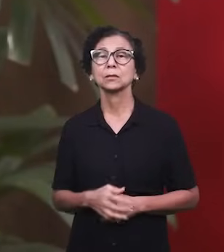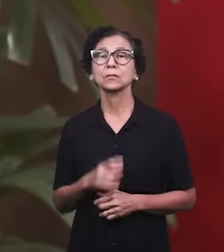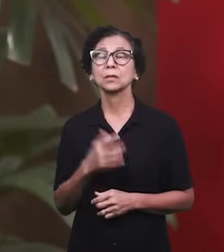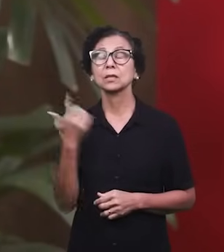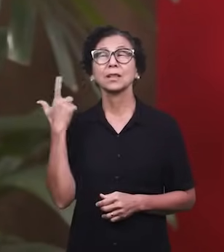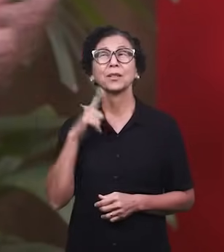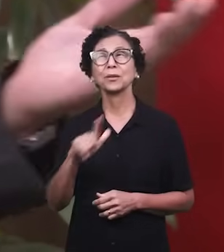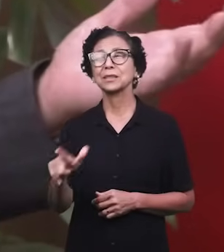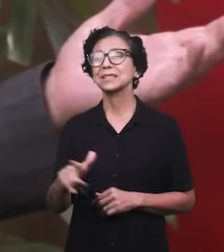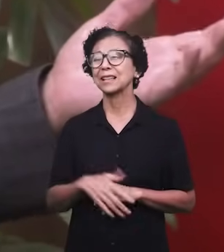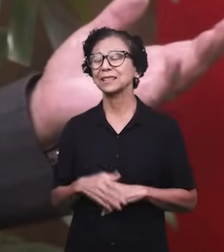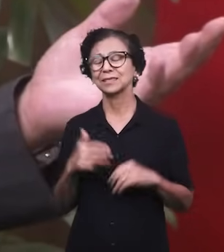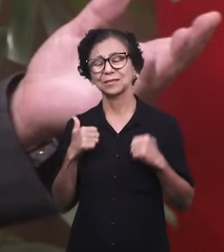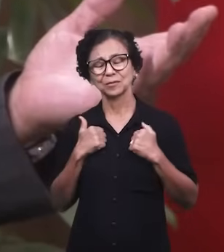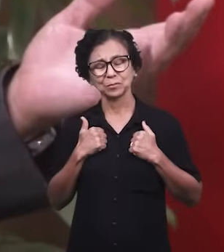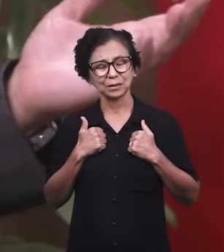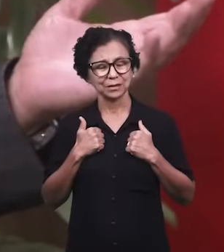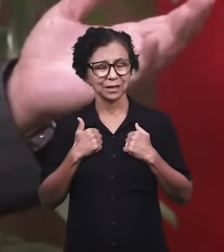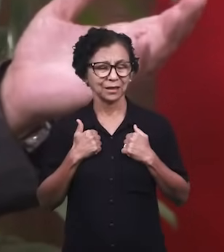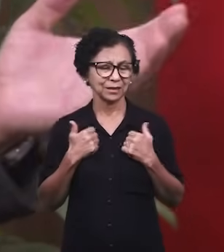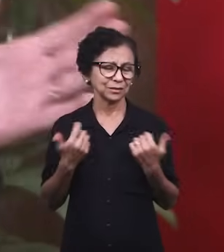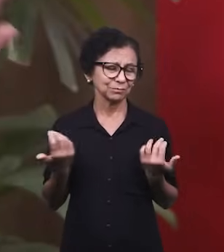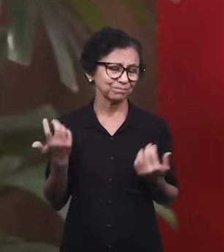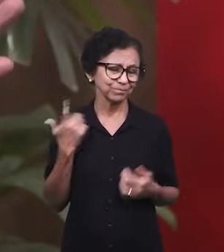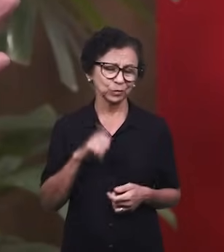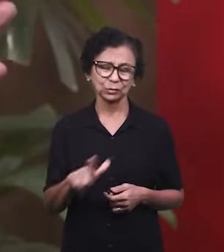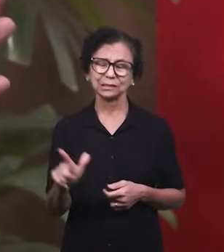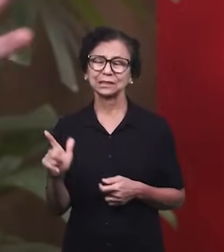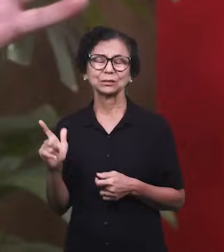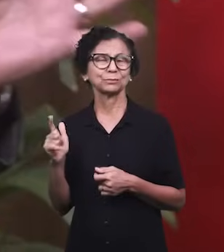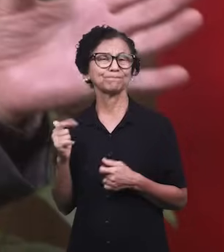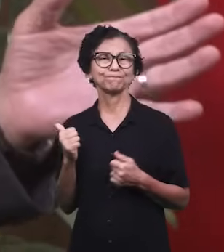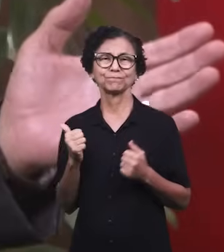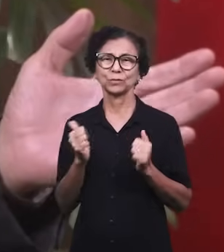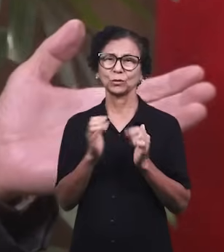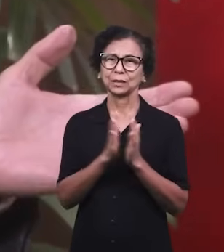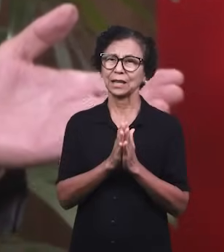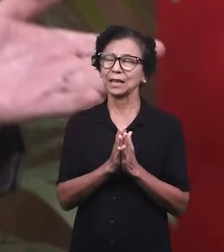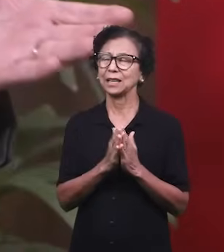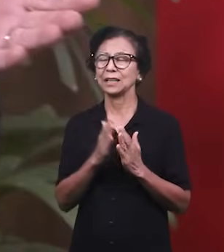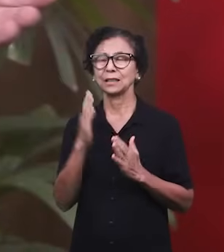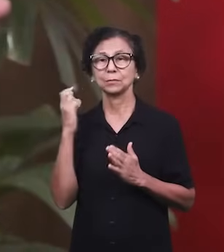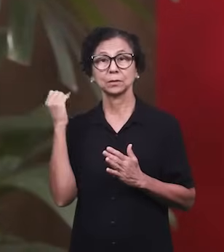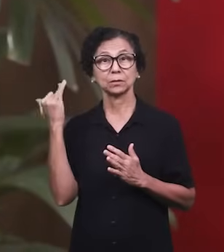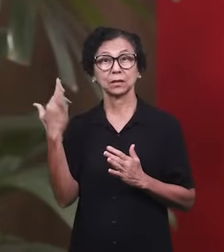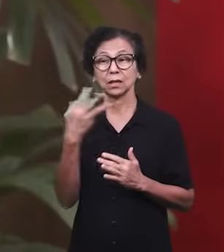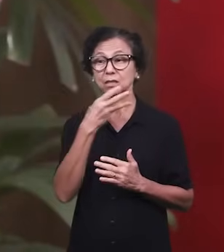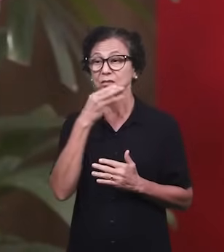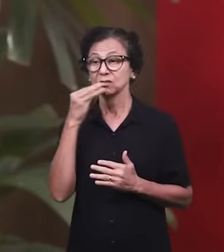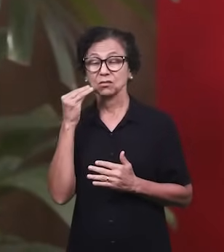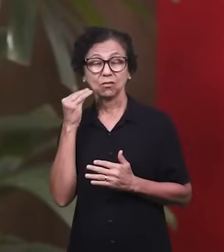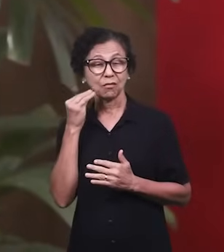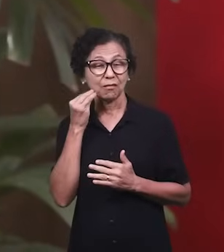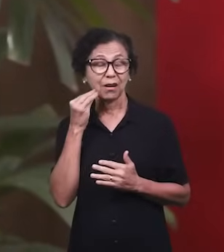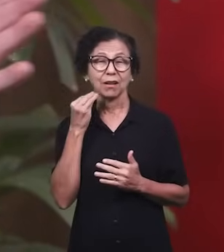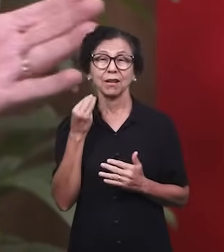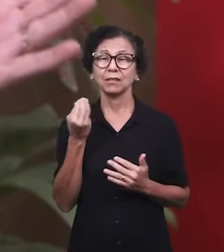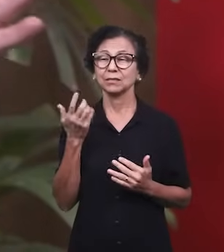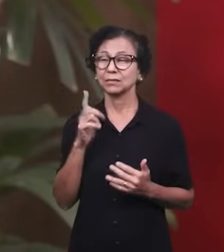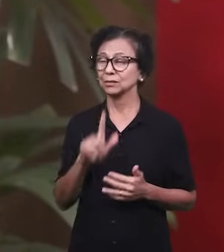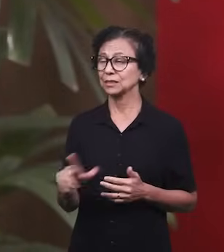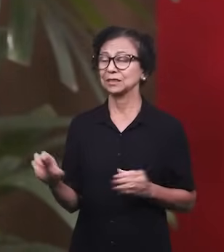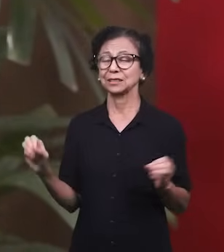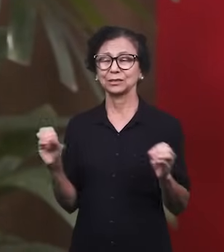fazer isso. Aí como agora nós vamos resolver isso? Aí sim, aí é que envolve a ação do corpo de Cristo, né?